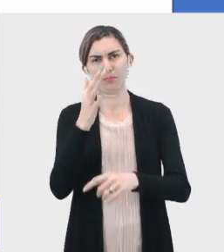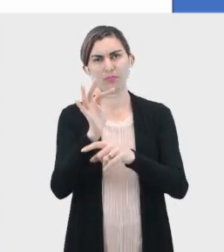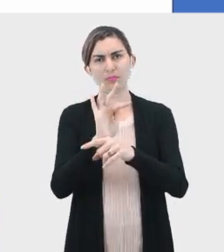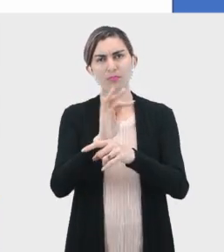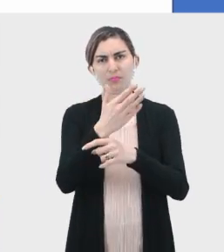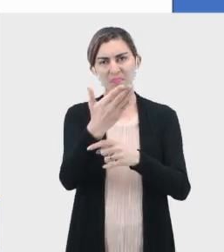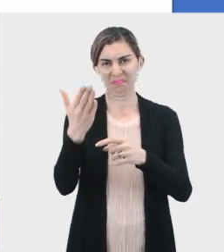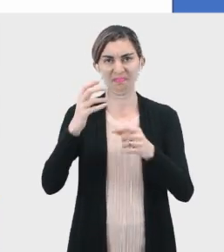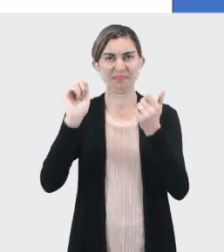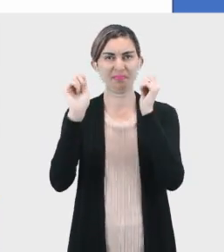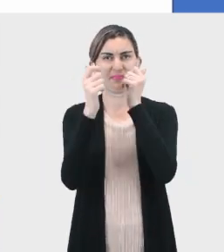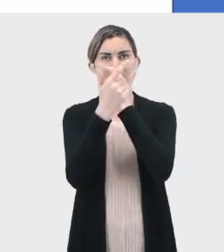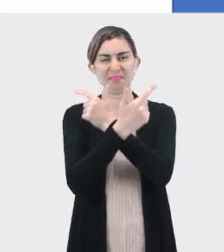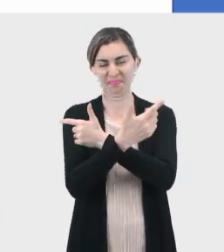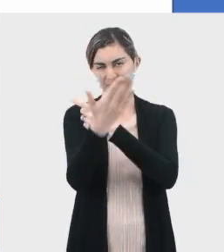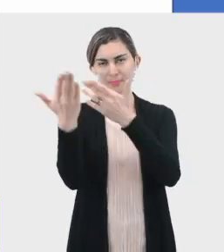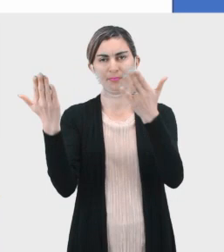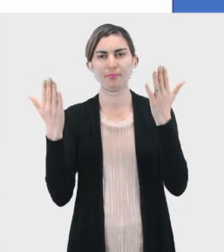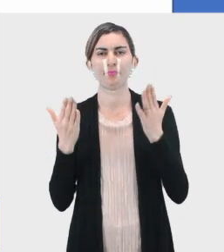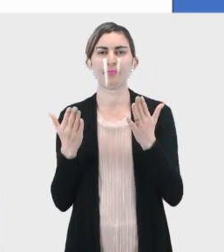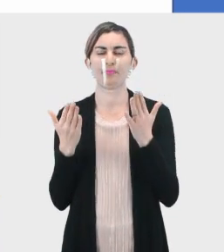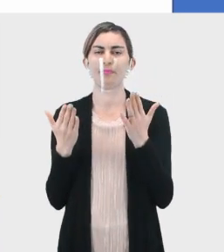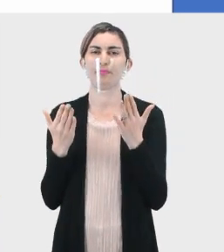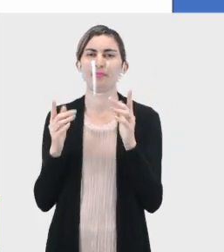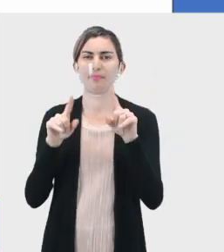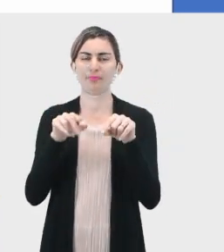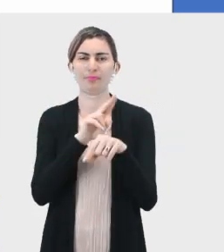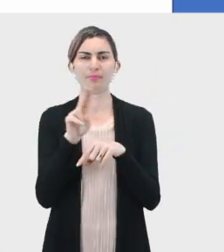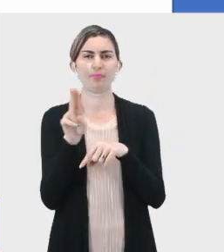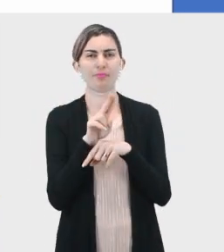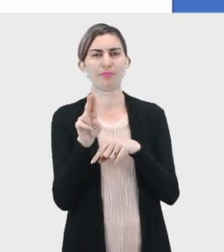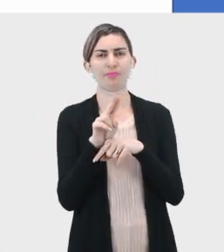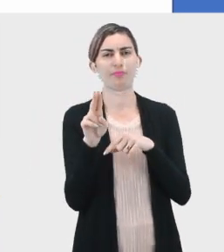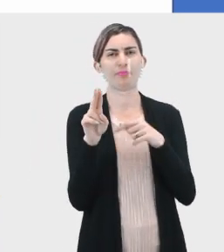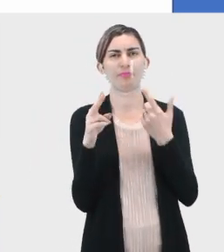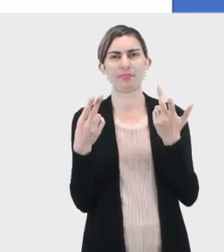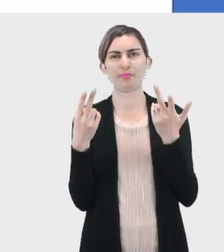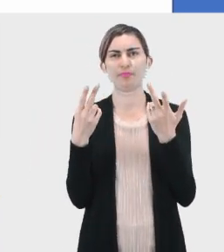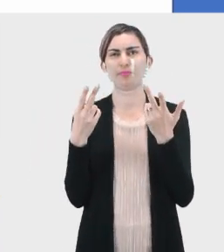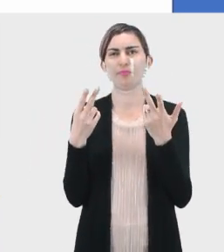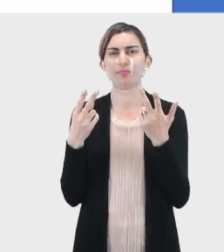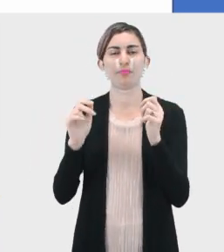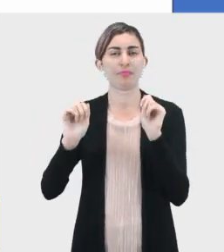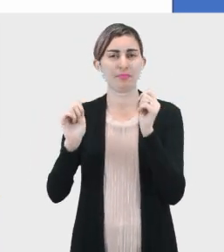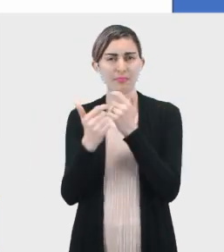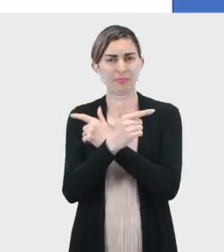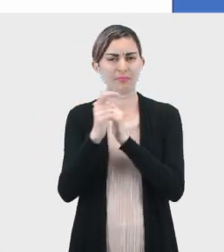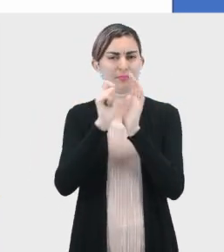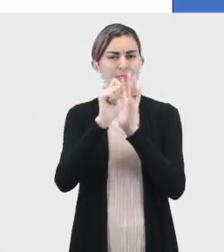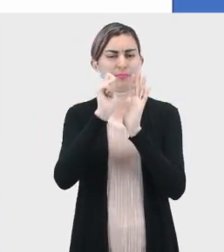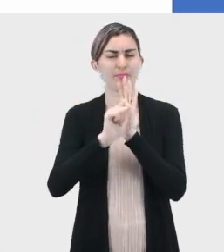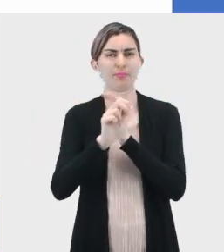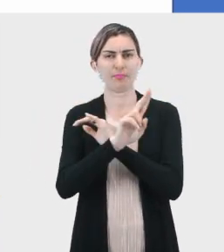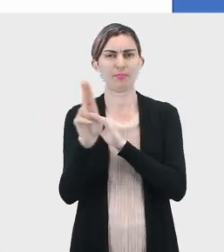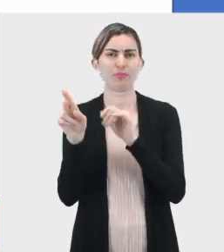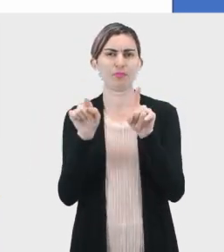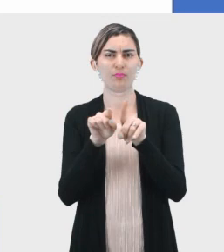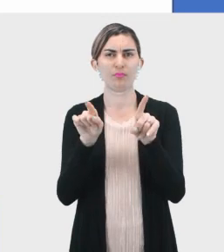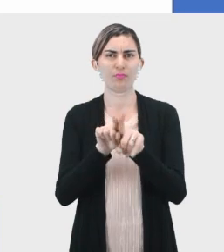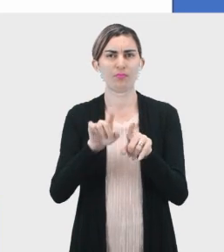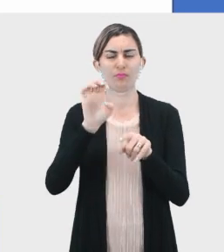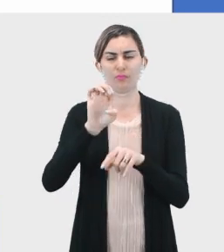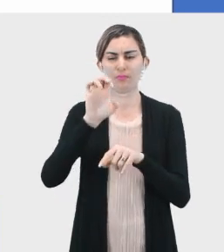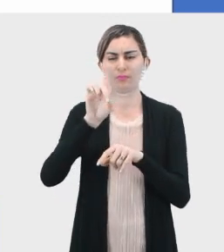e assista essa animação super divertida, chamada aí O Povo, de um grande escritor